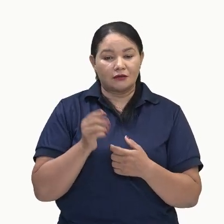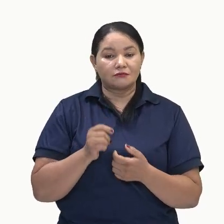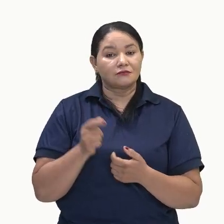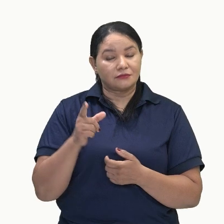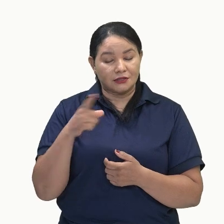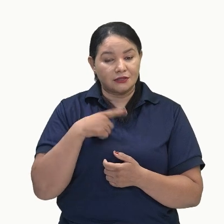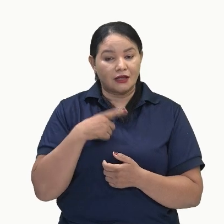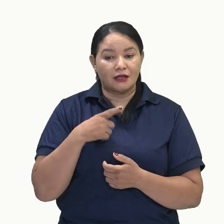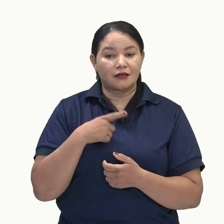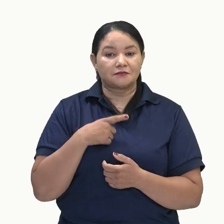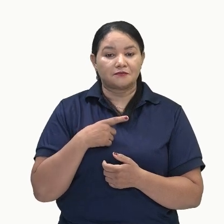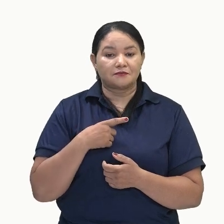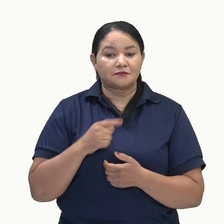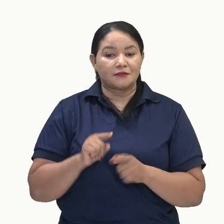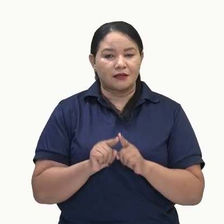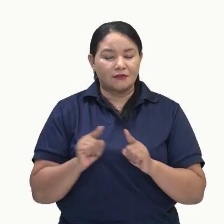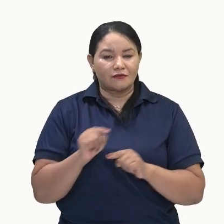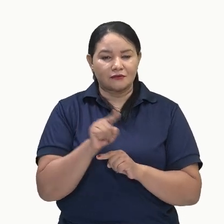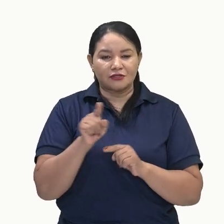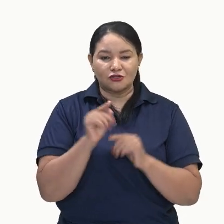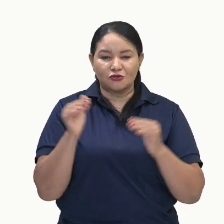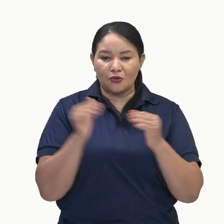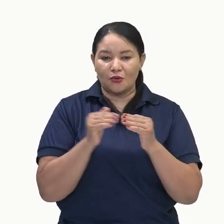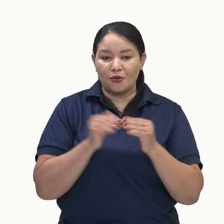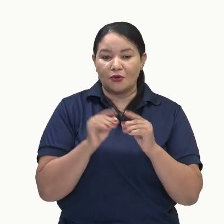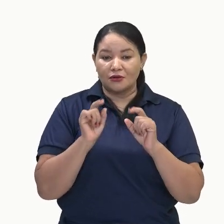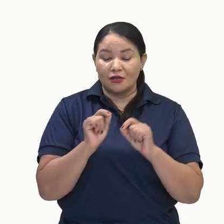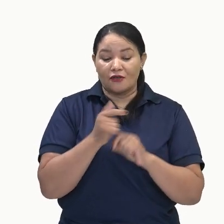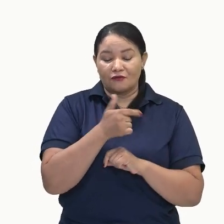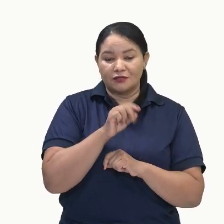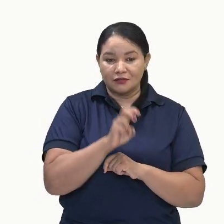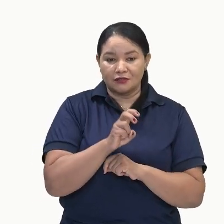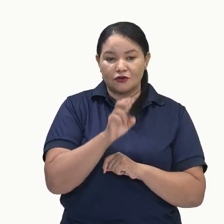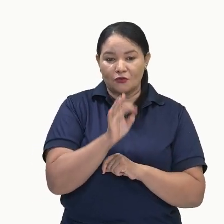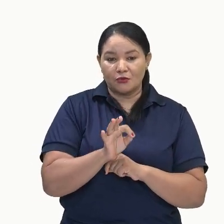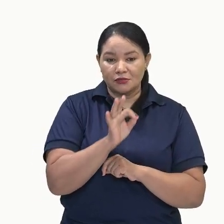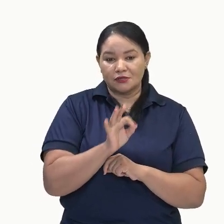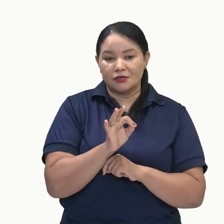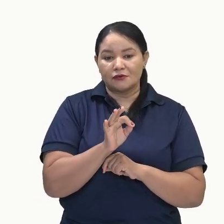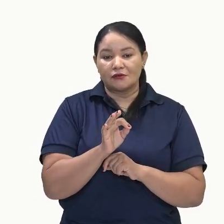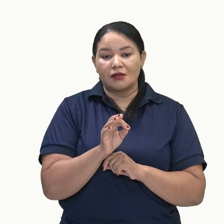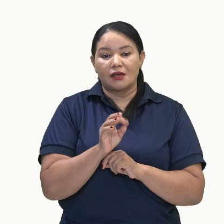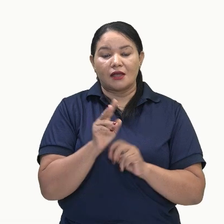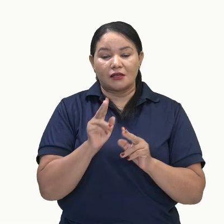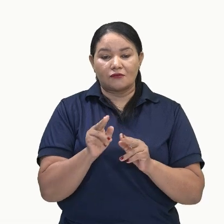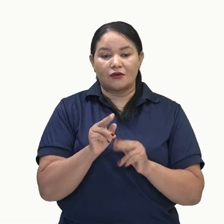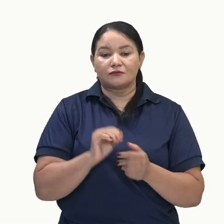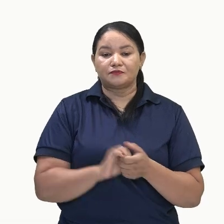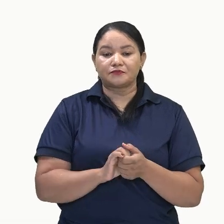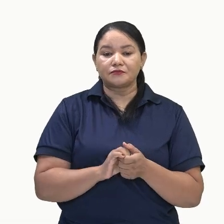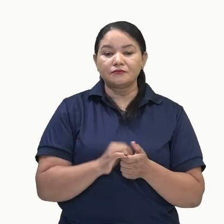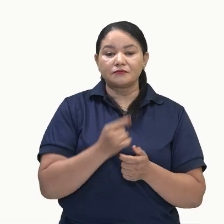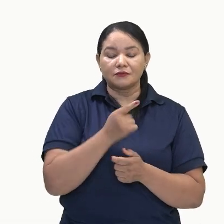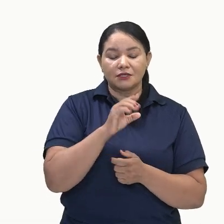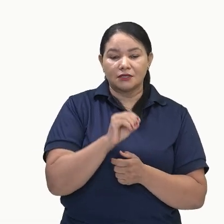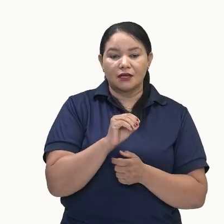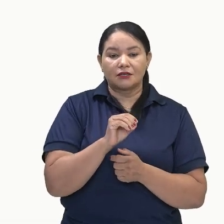tá, pessoal? Ó, tu concorda comigo que 25% é a mesma coisa que 10%